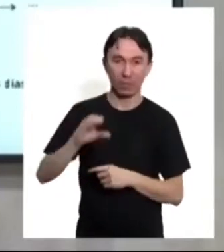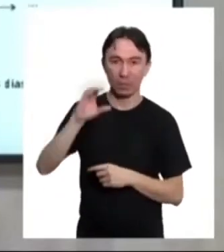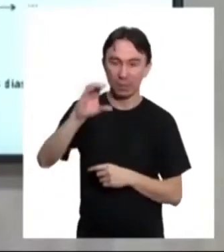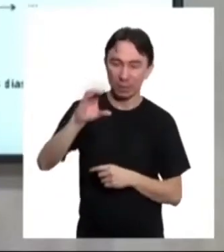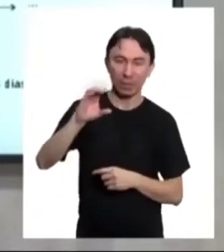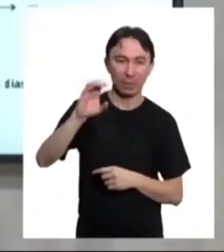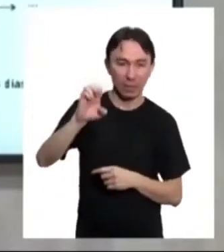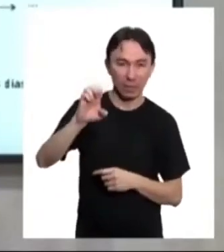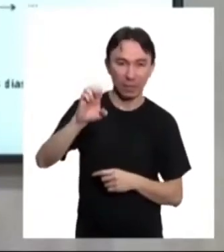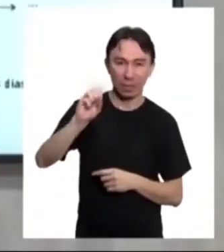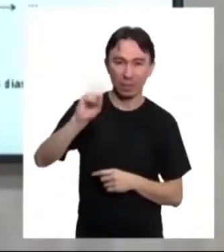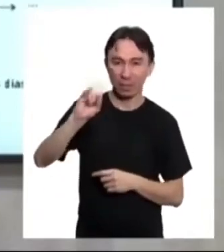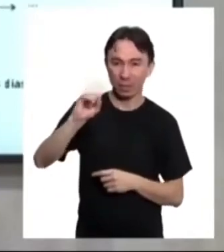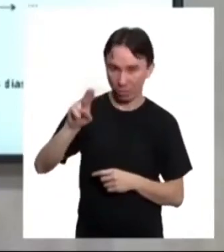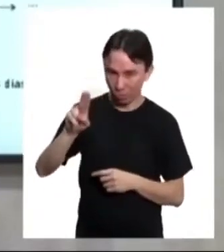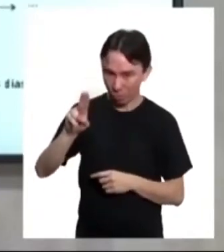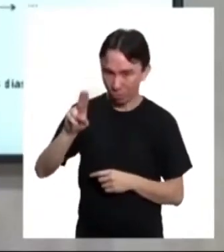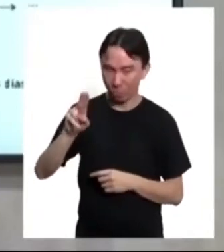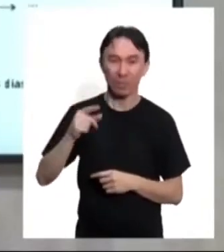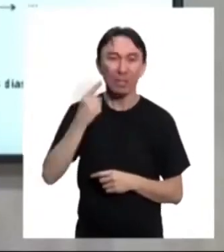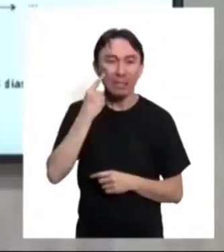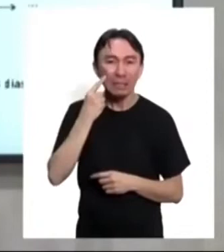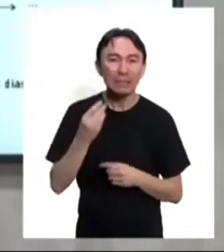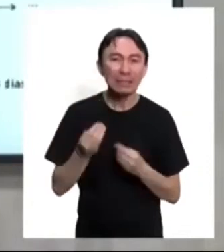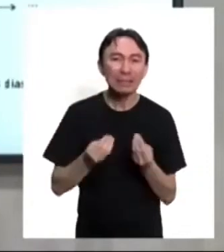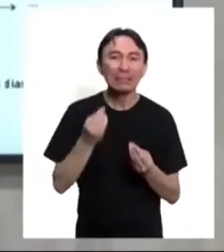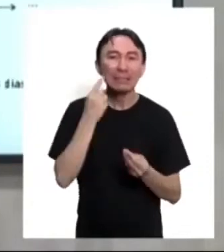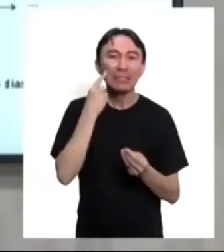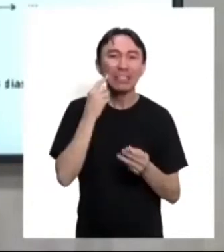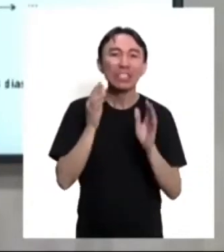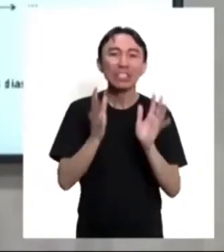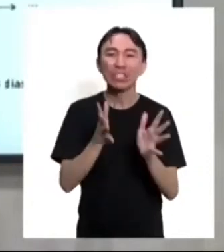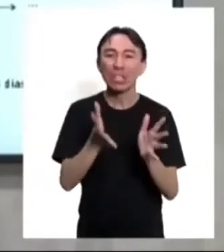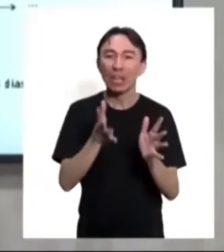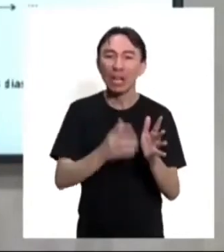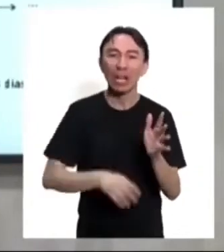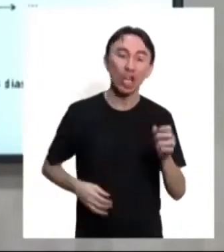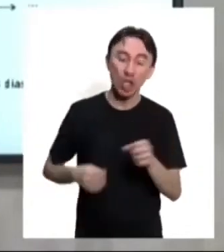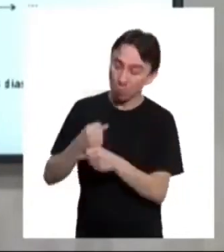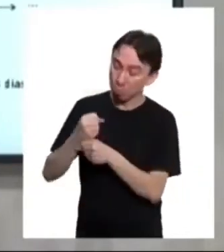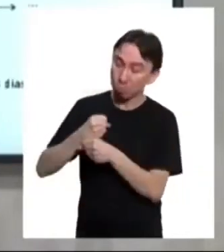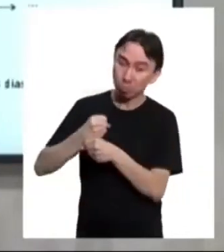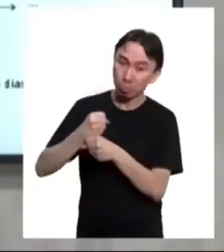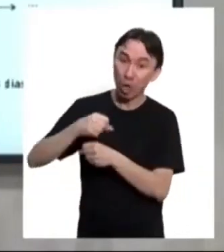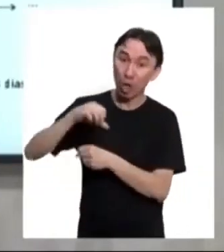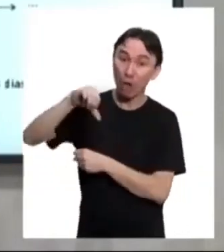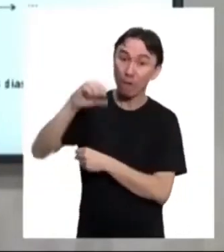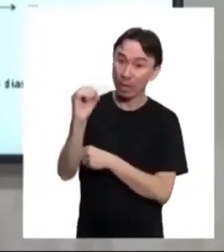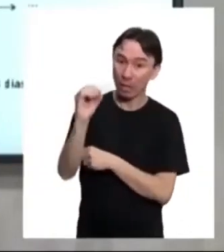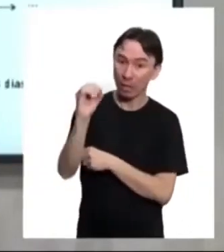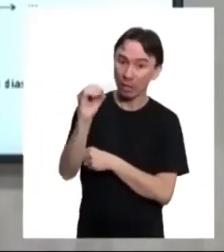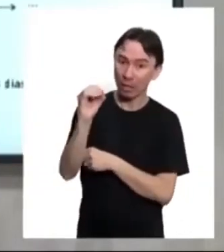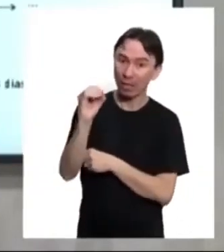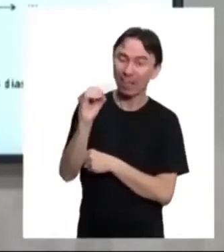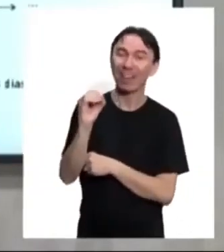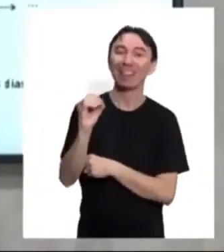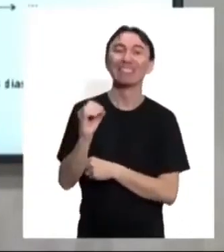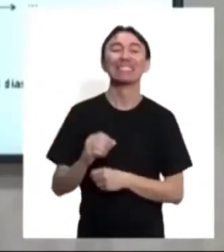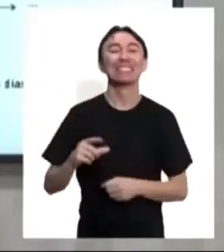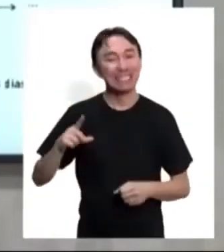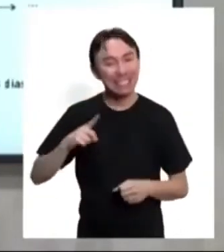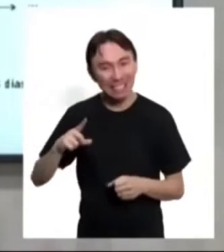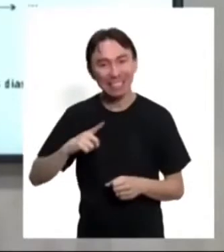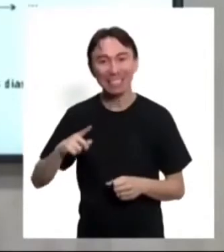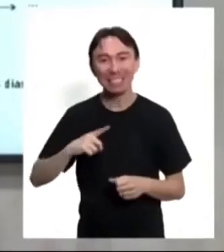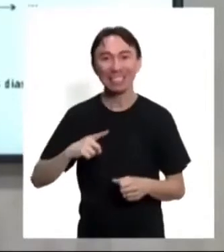vamos falar sobre ele daqui a pouco. Olha aqui, já passaram-se 90 anos, quase um século, eu ainda tenho 25 gramas